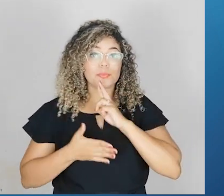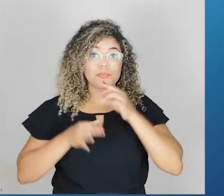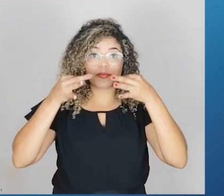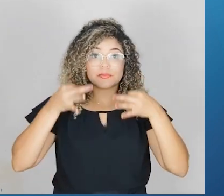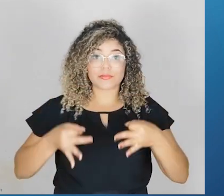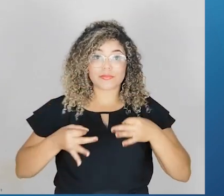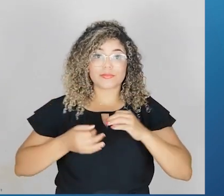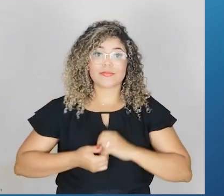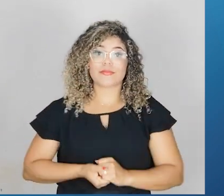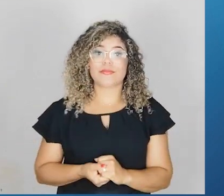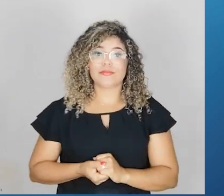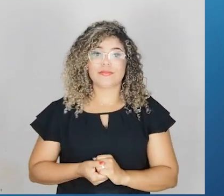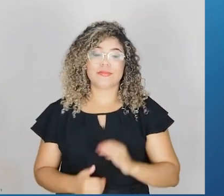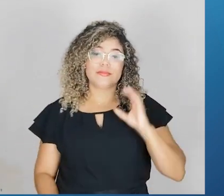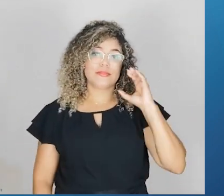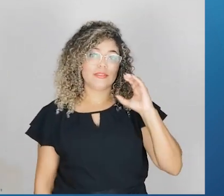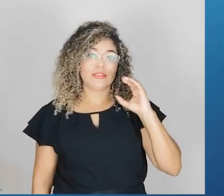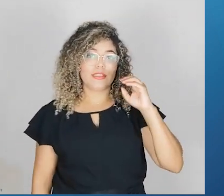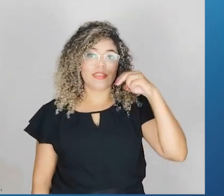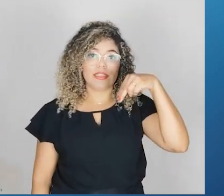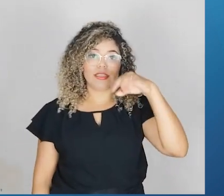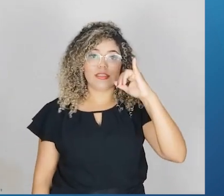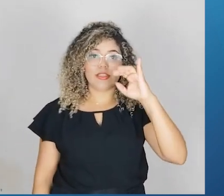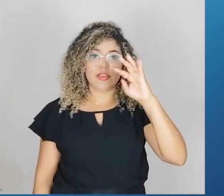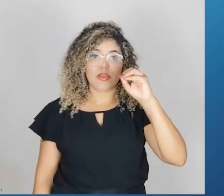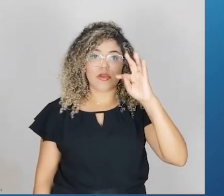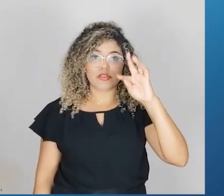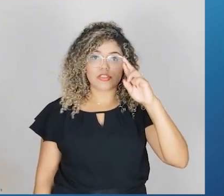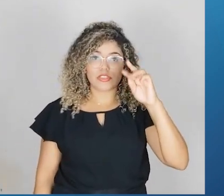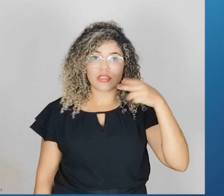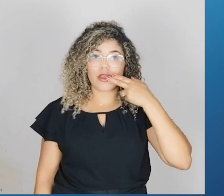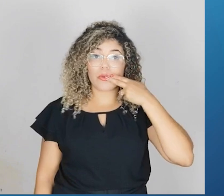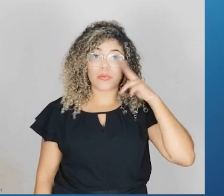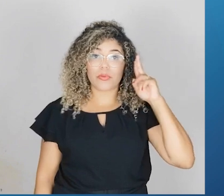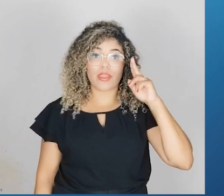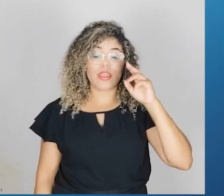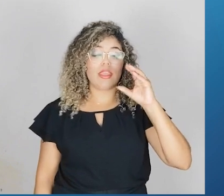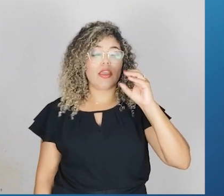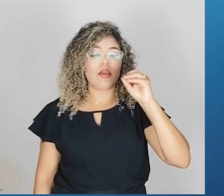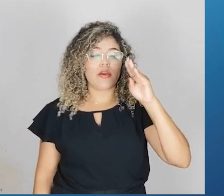correta? Letra C, nicotina, cocaína e crack.